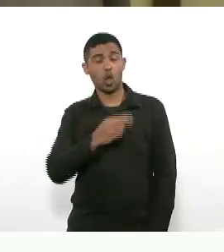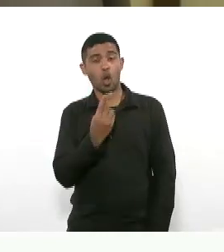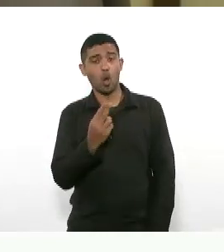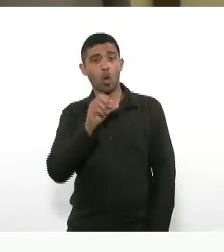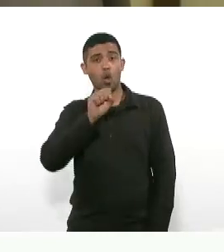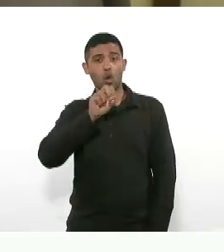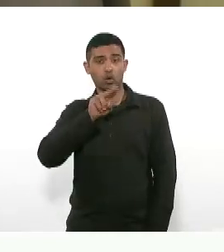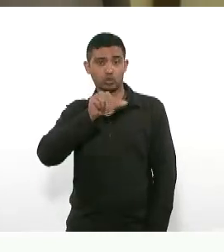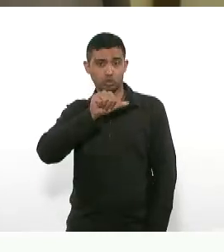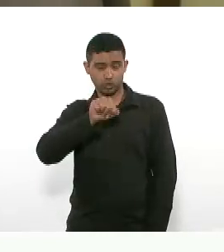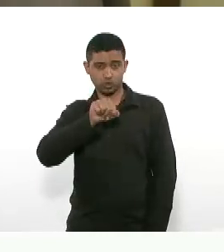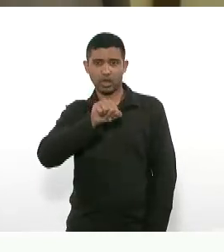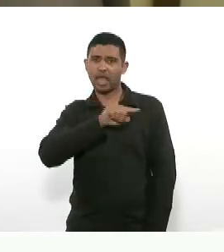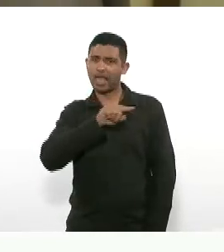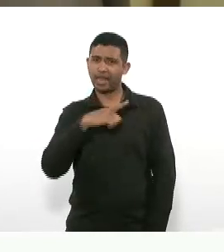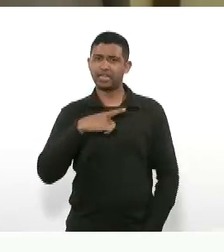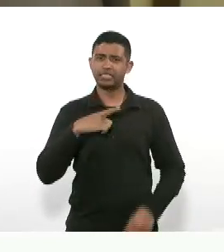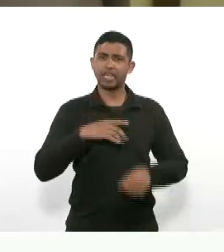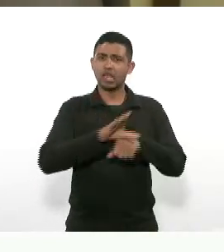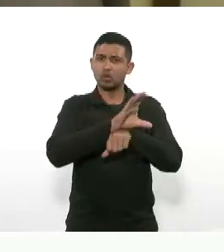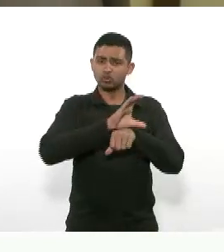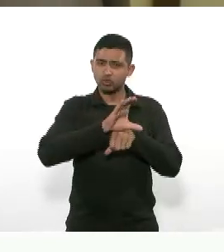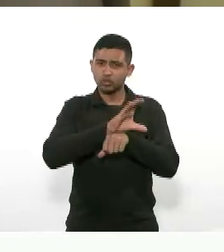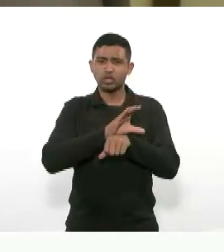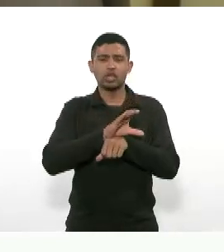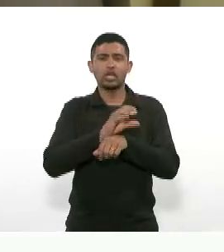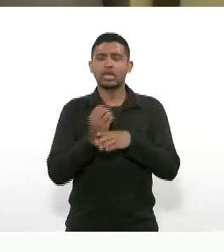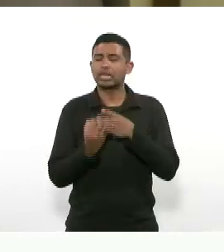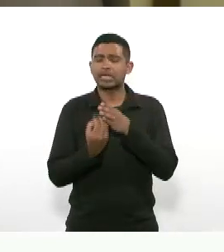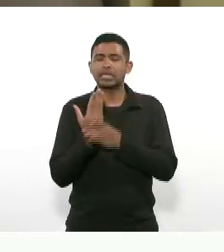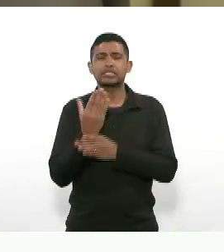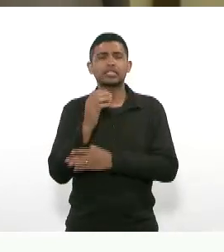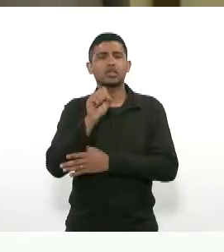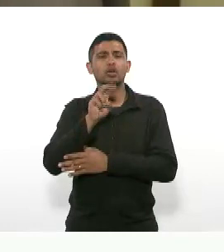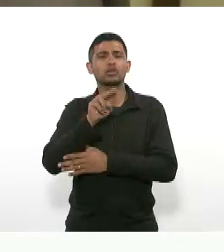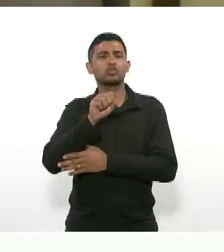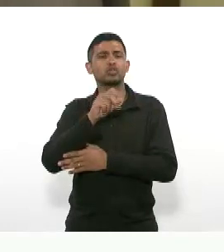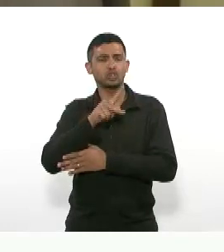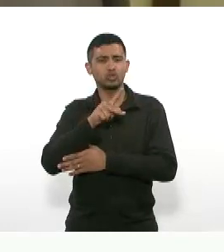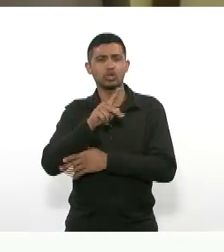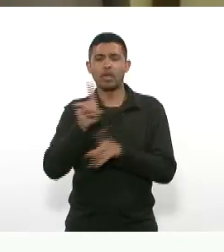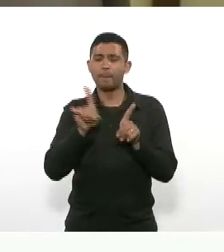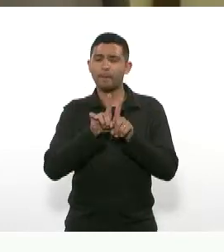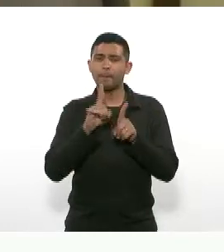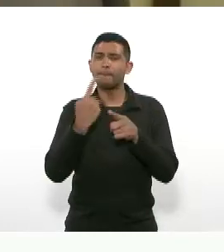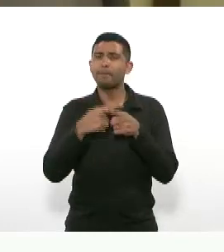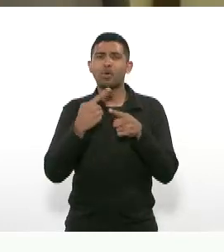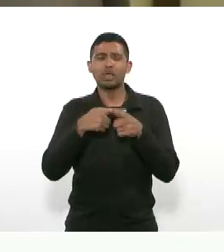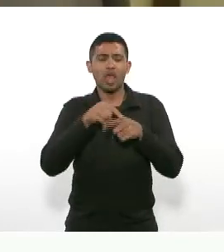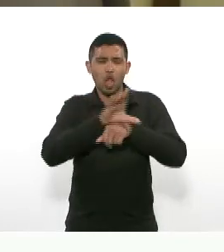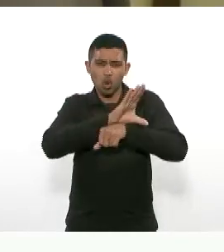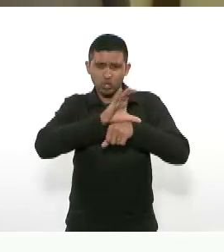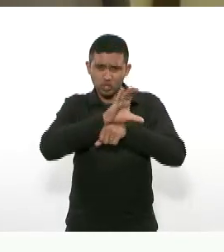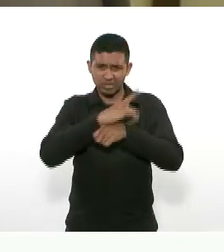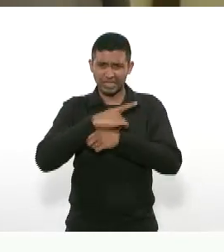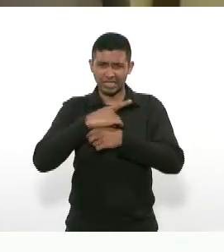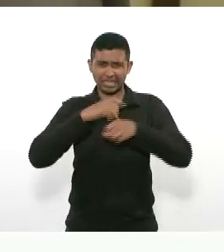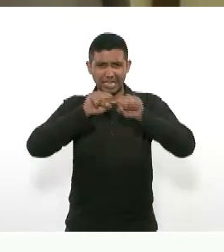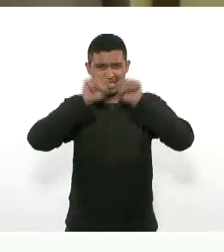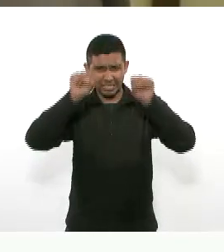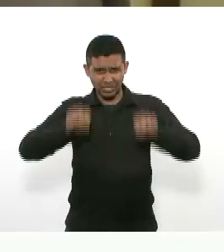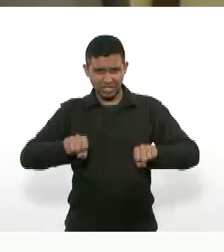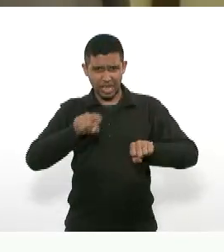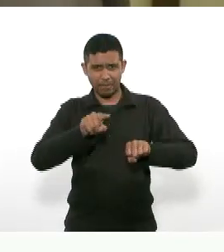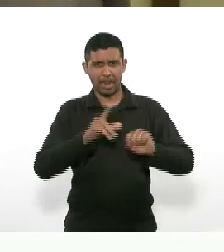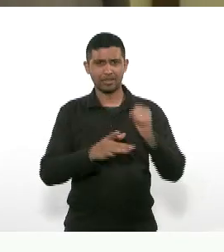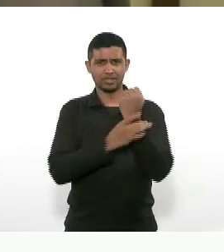sua base na Constituição, o SUSP, ele nasce exatamente porque a Constituição não trouxe um sistema para a segurança pública.